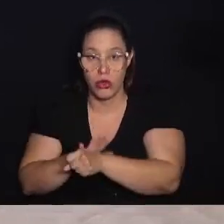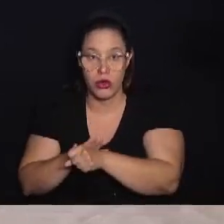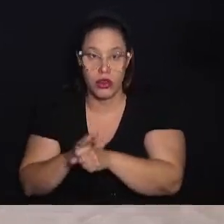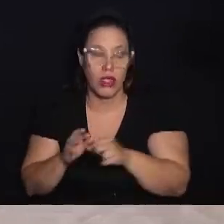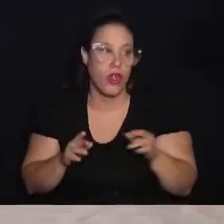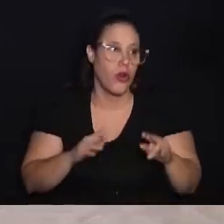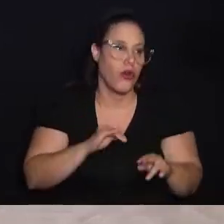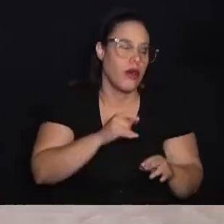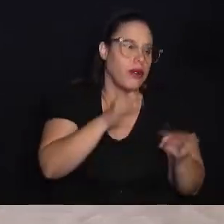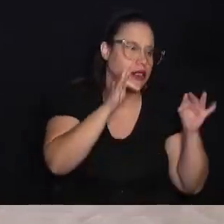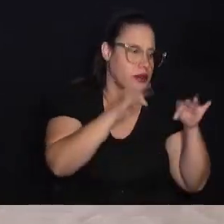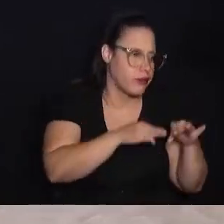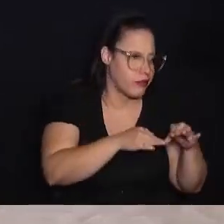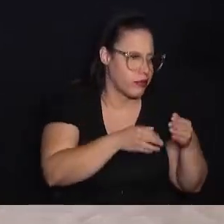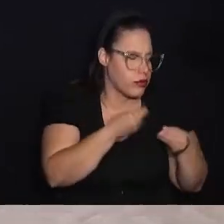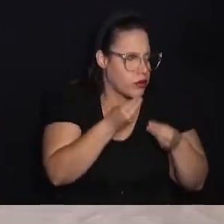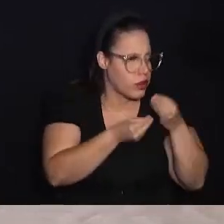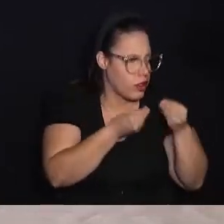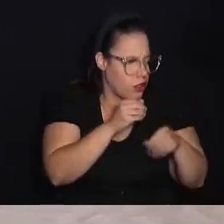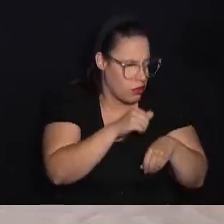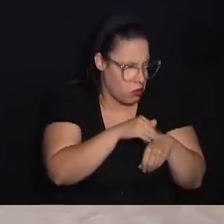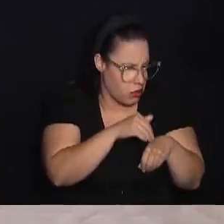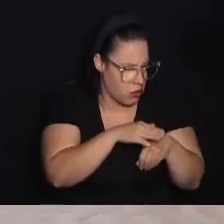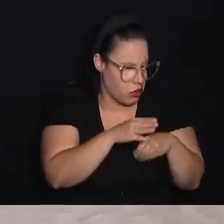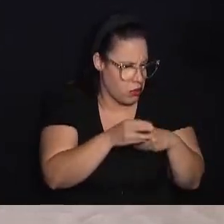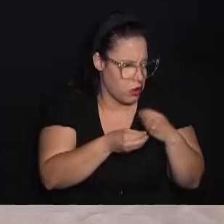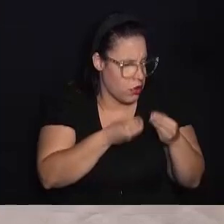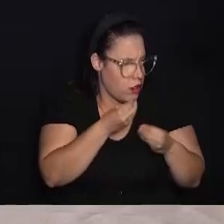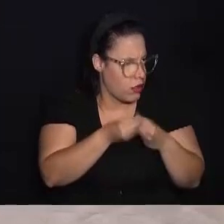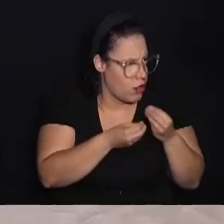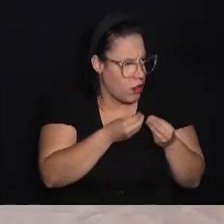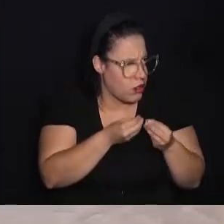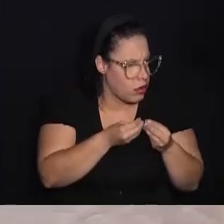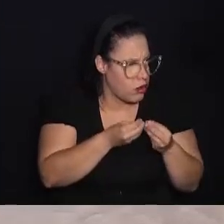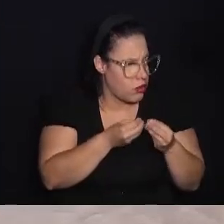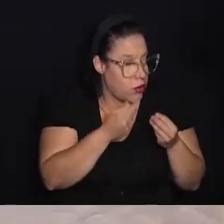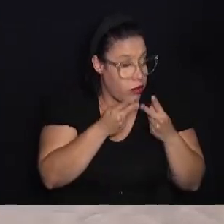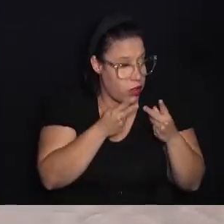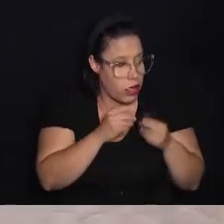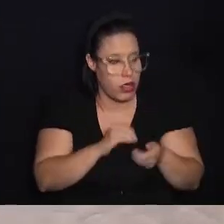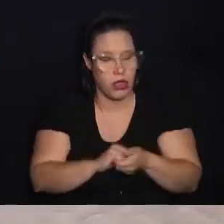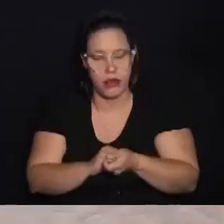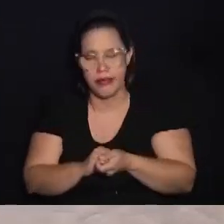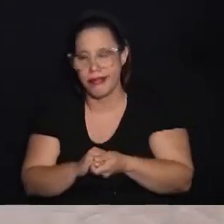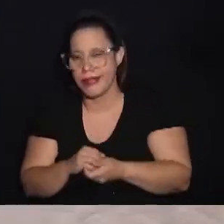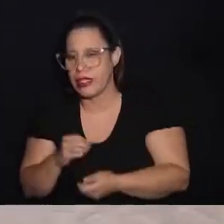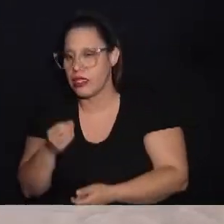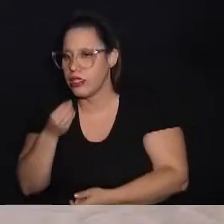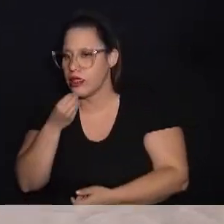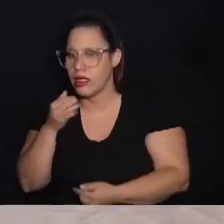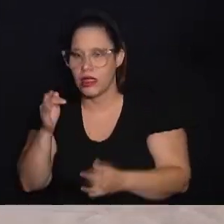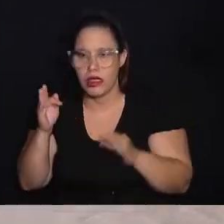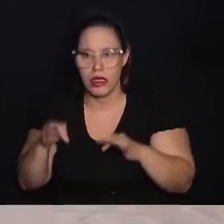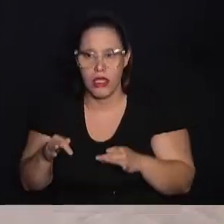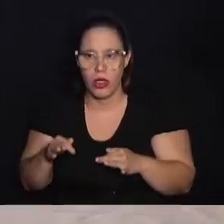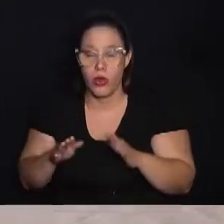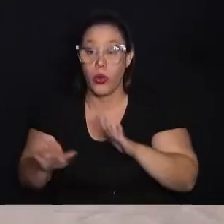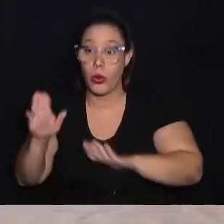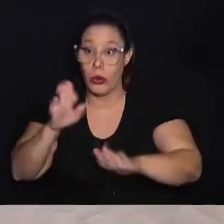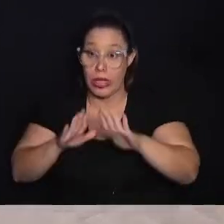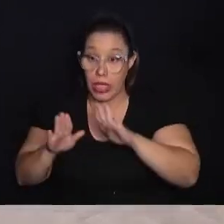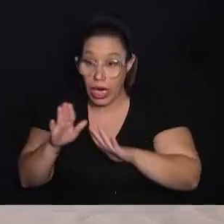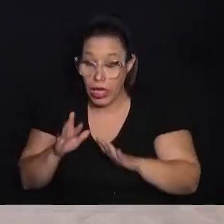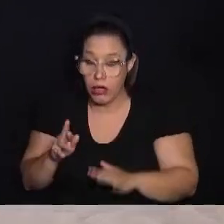para a gente terminar aqui, você tem mais alguma coisa para falar, suas considerações finais? A ponderação final é muito cuidado com as armadilhas nas